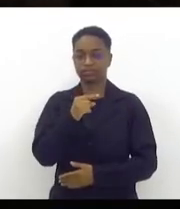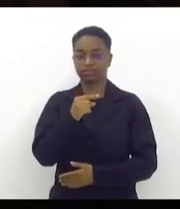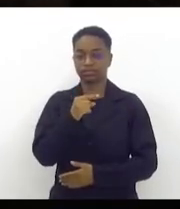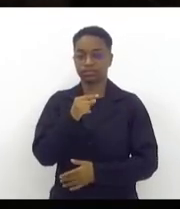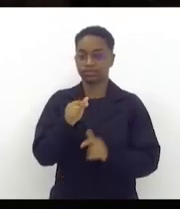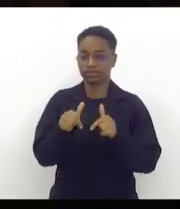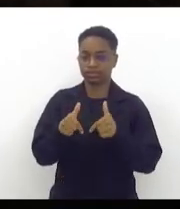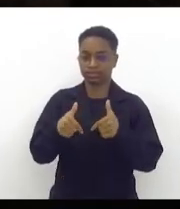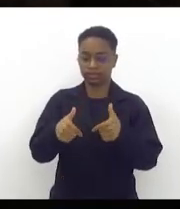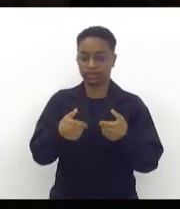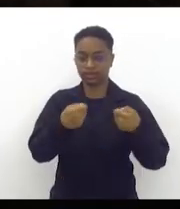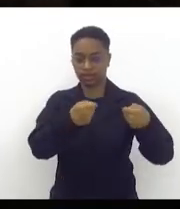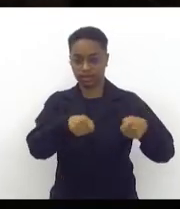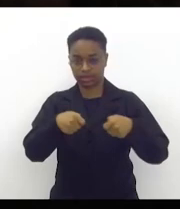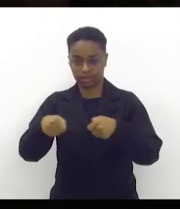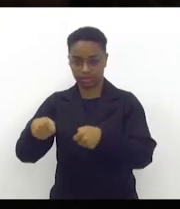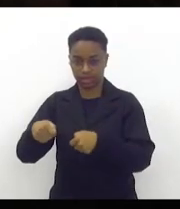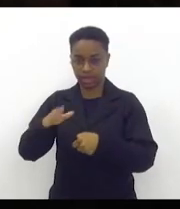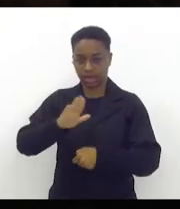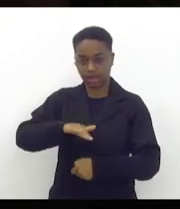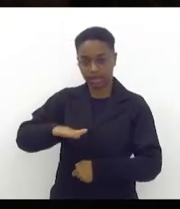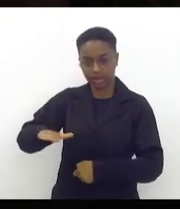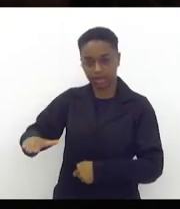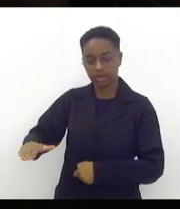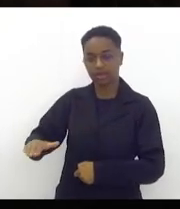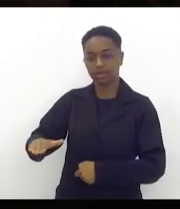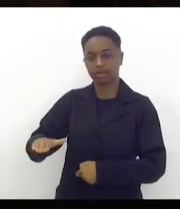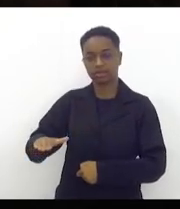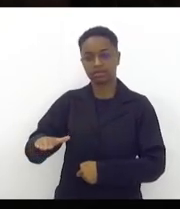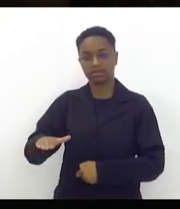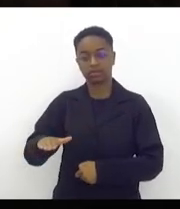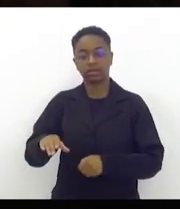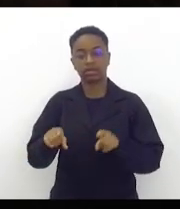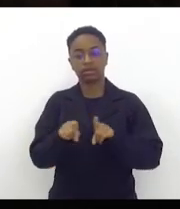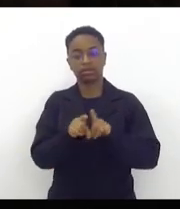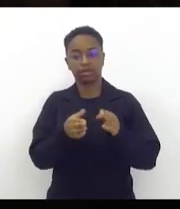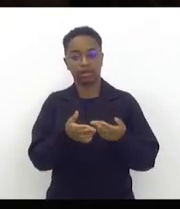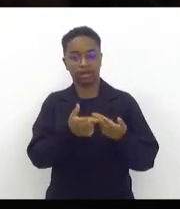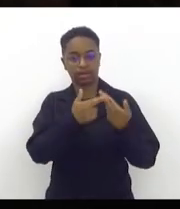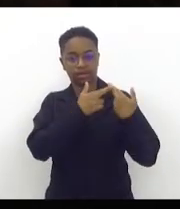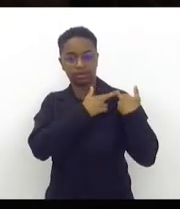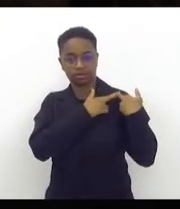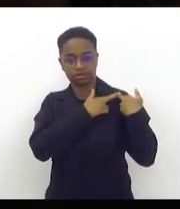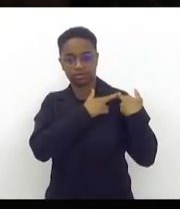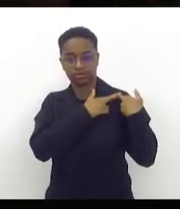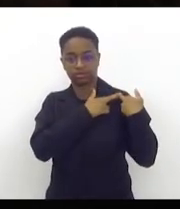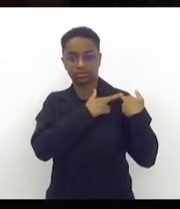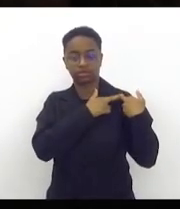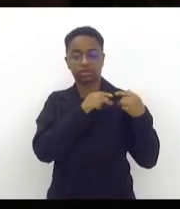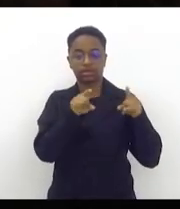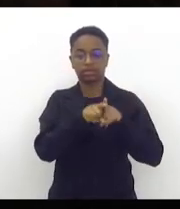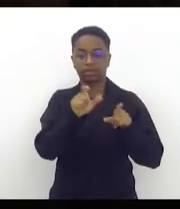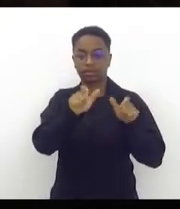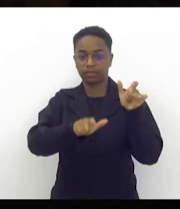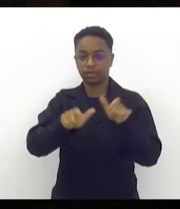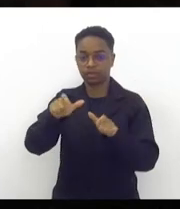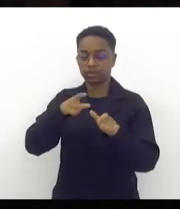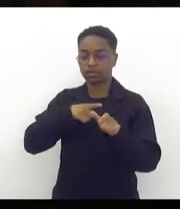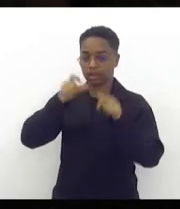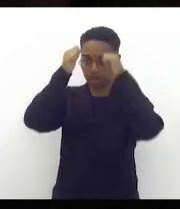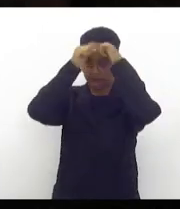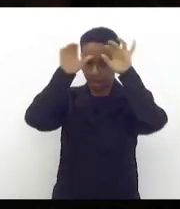necessário às crianças, aos jovens, aos pais responsáveis daquelas crianças que detêm o